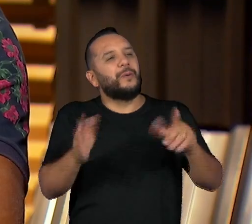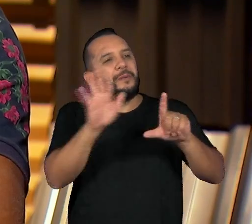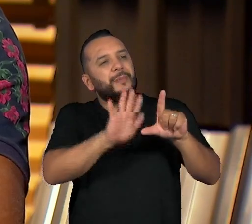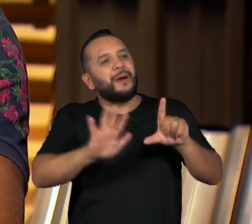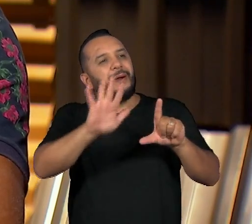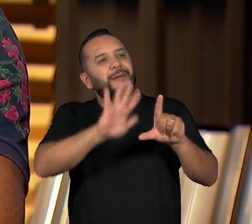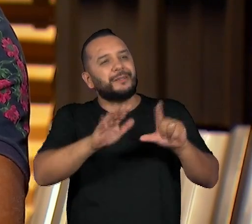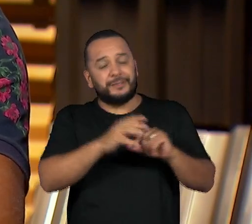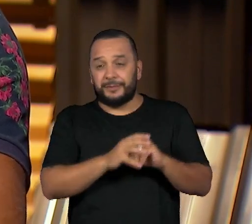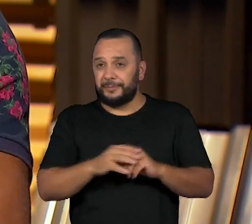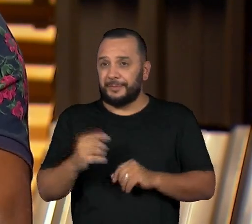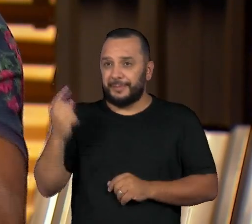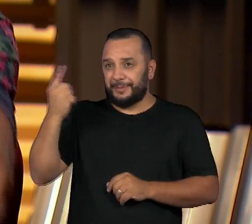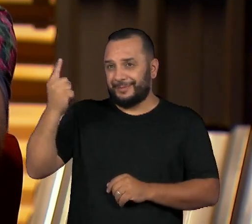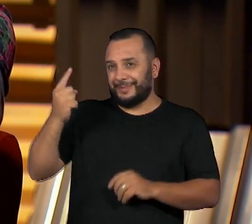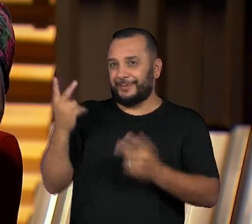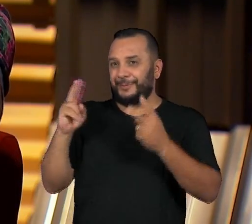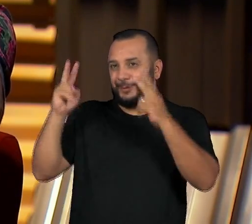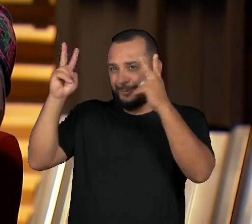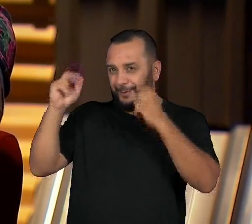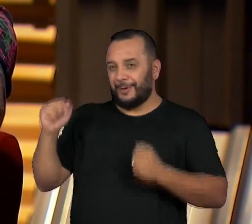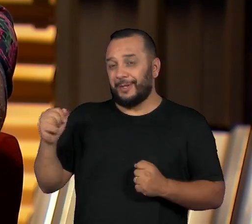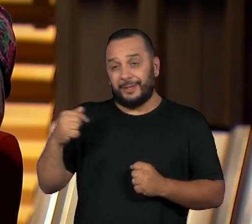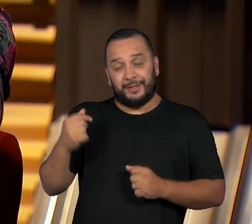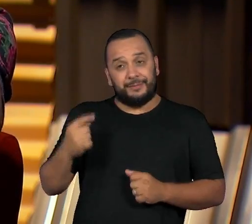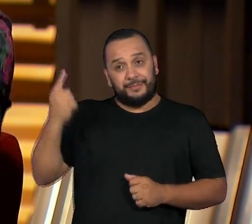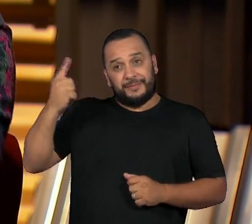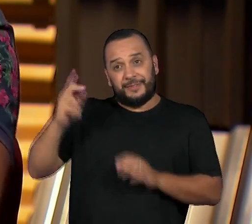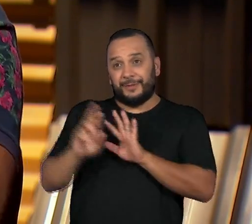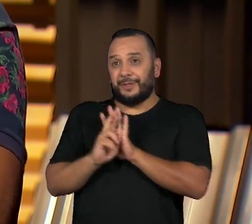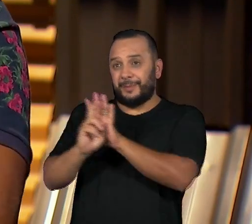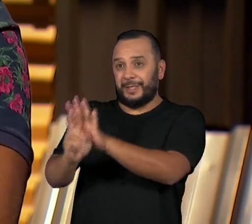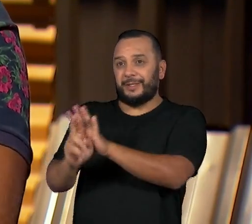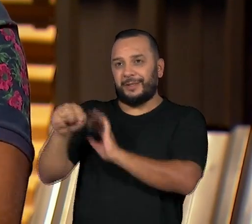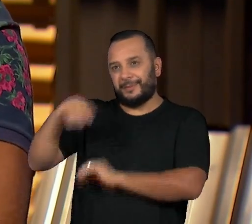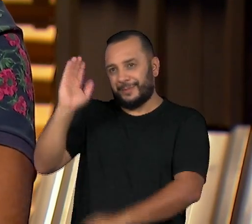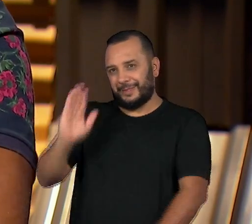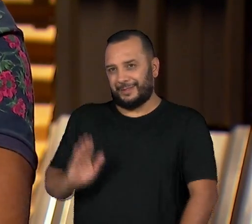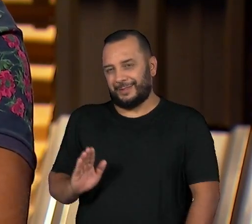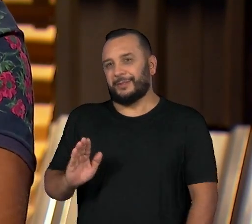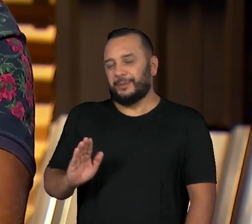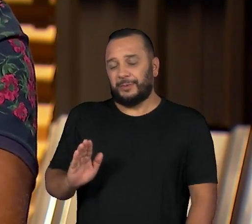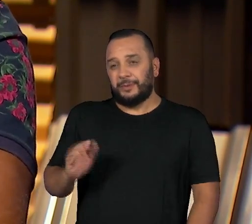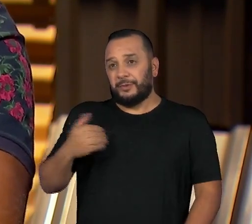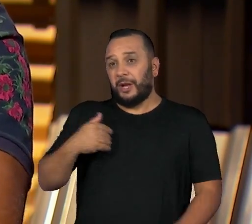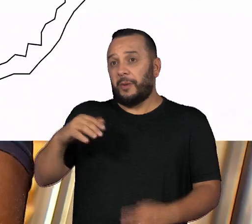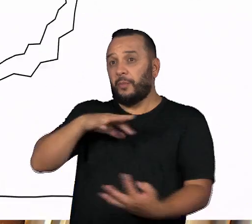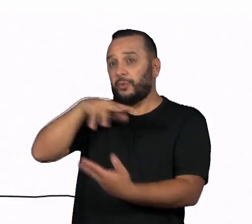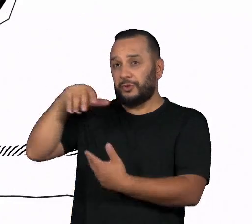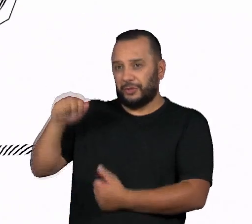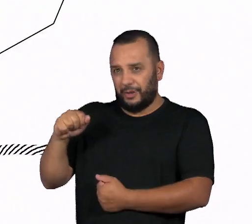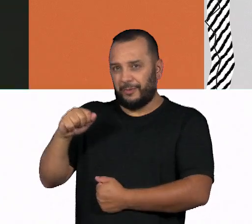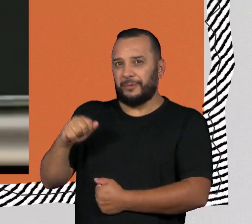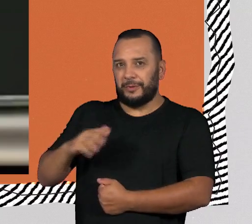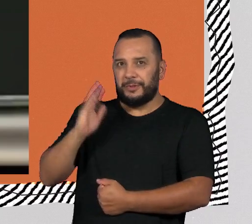Minha primeira vitória e a primeira vez que eu representei o Brasil no meu primeiro título mundial com o Hayato